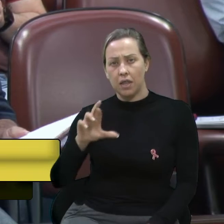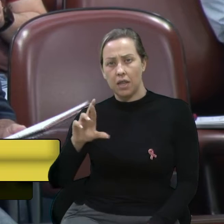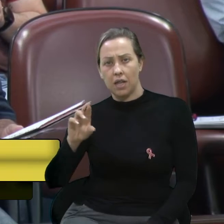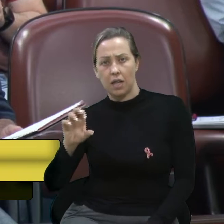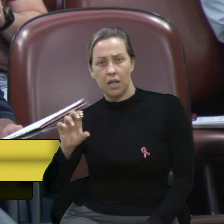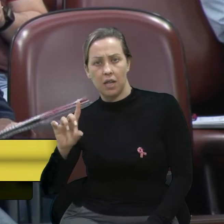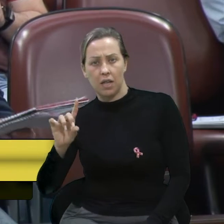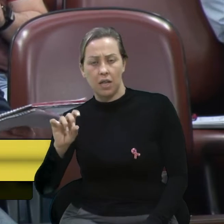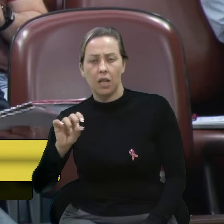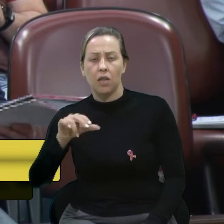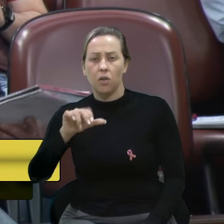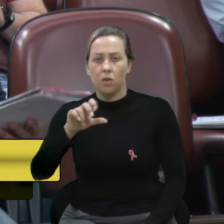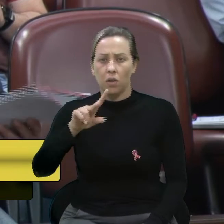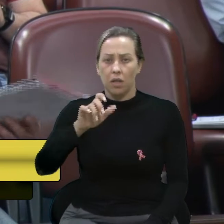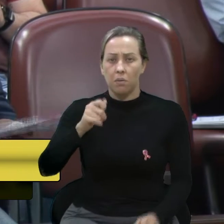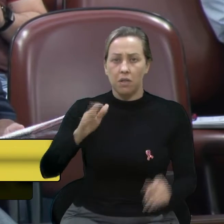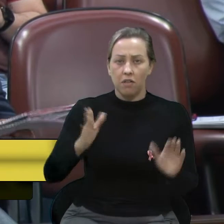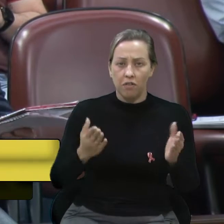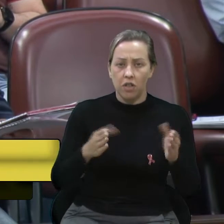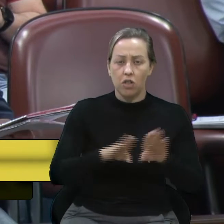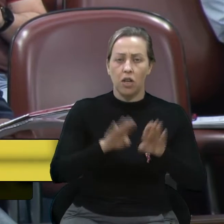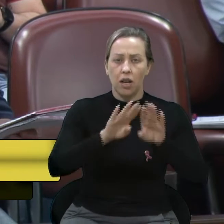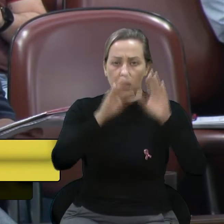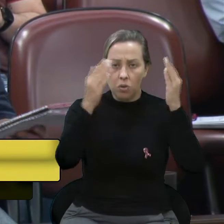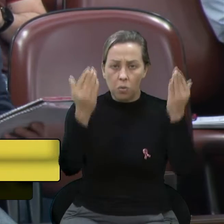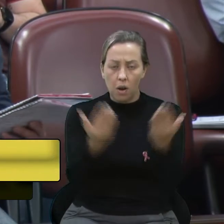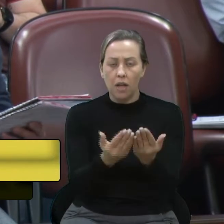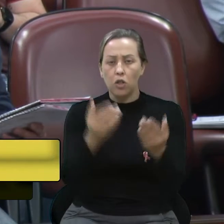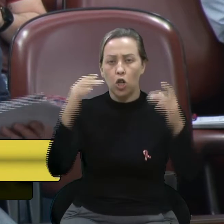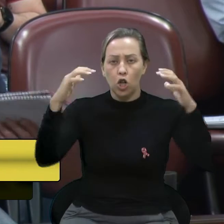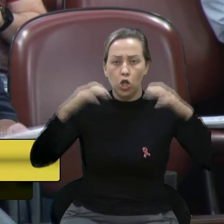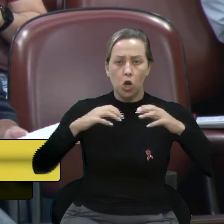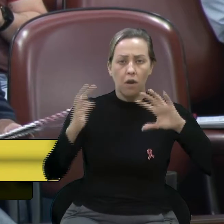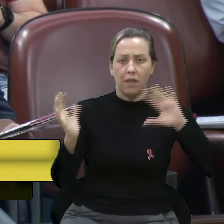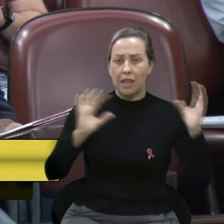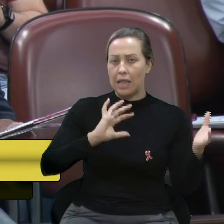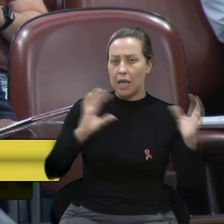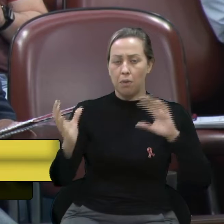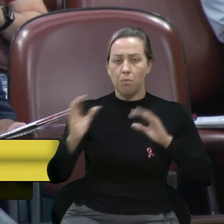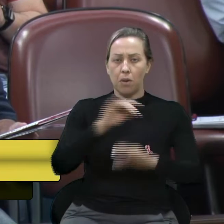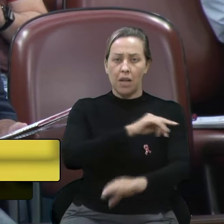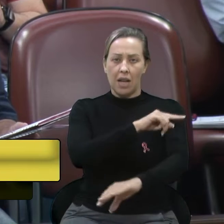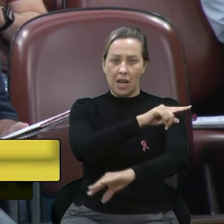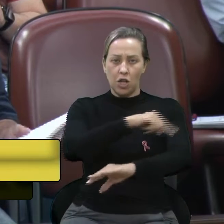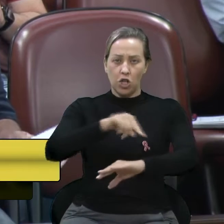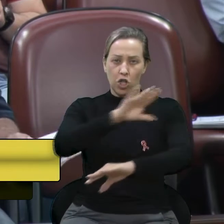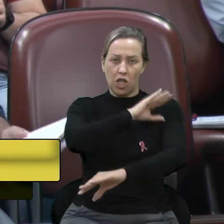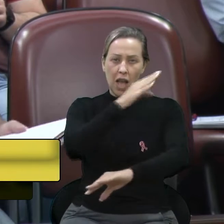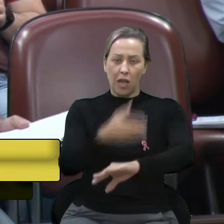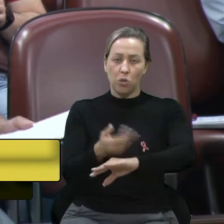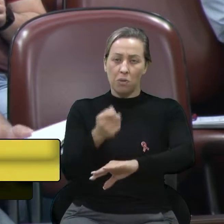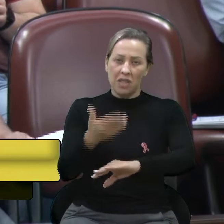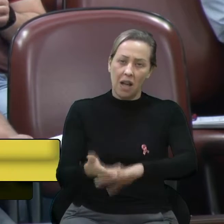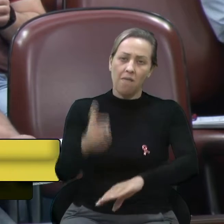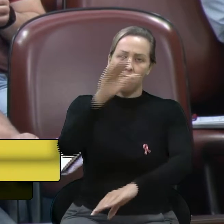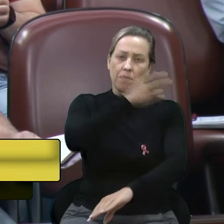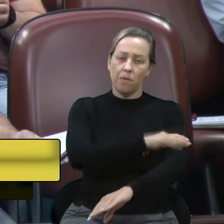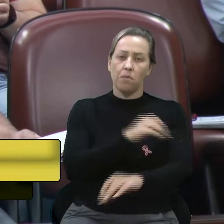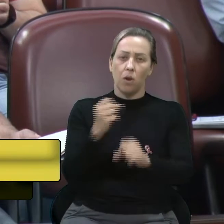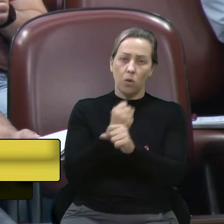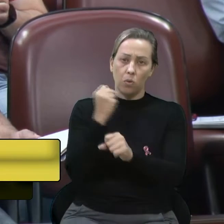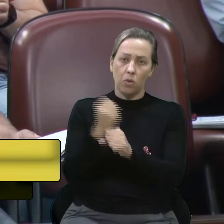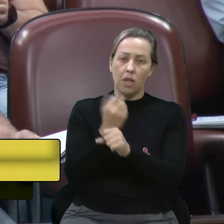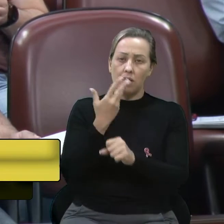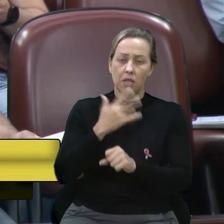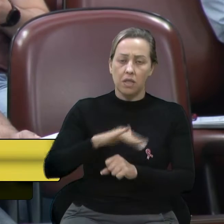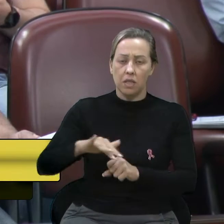Alves, precisa fechar as quadras, porque um dia chove, outro dia não chove, e dizer o seguinte: esse governo tem que construir escolas